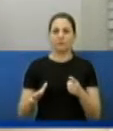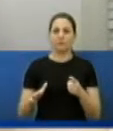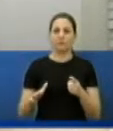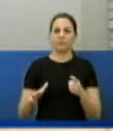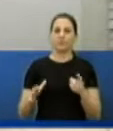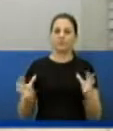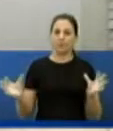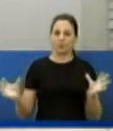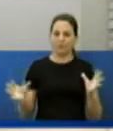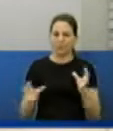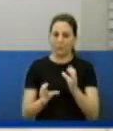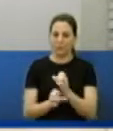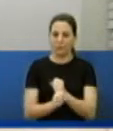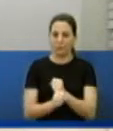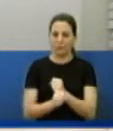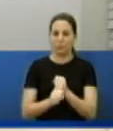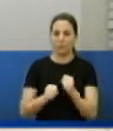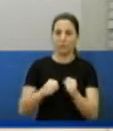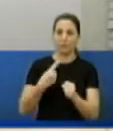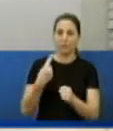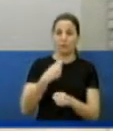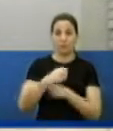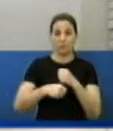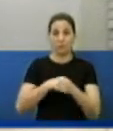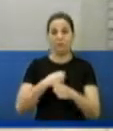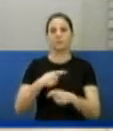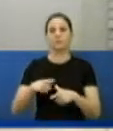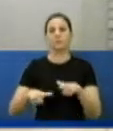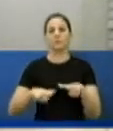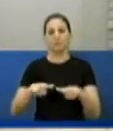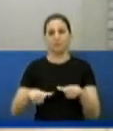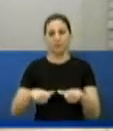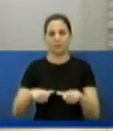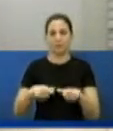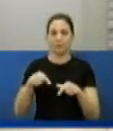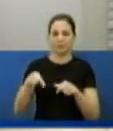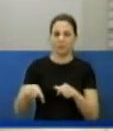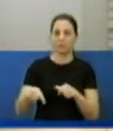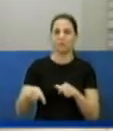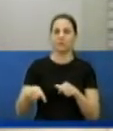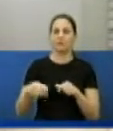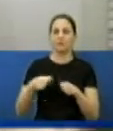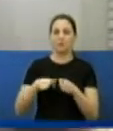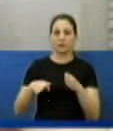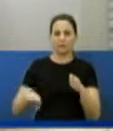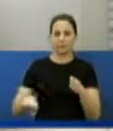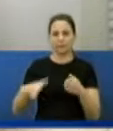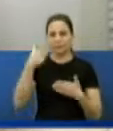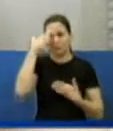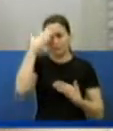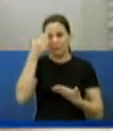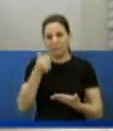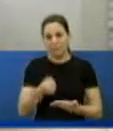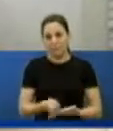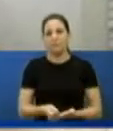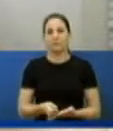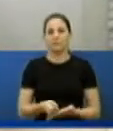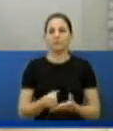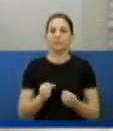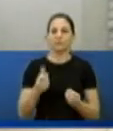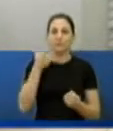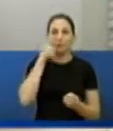ano à frente da presidência da Câmara Municipal. E o faço com a certeza de que